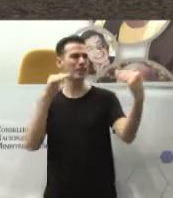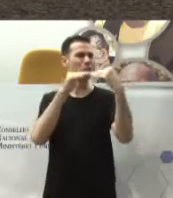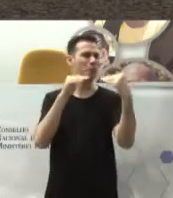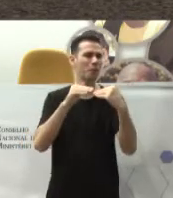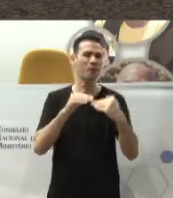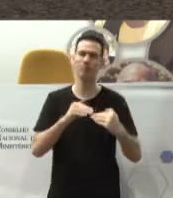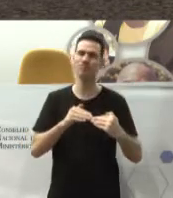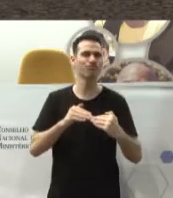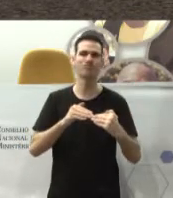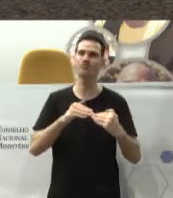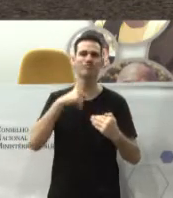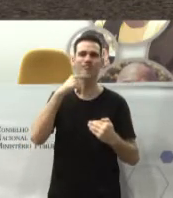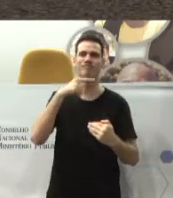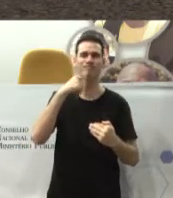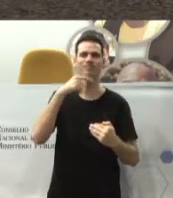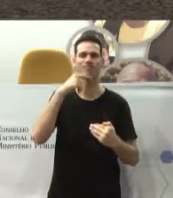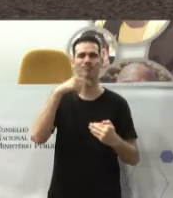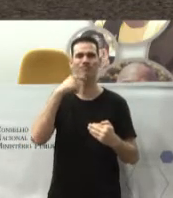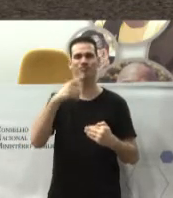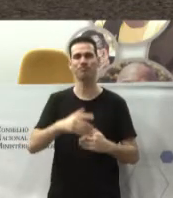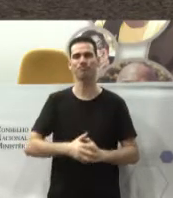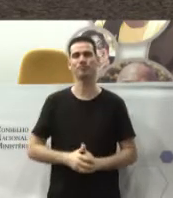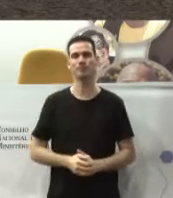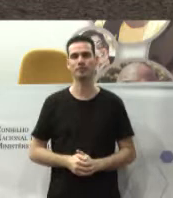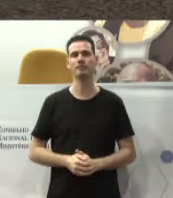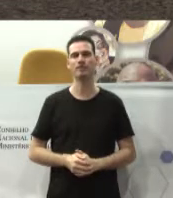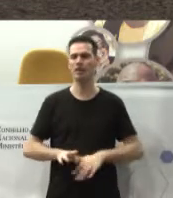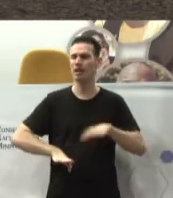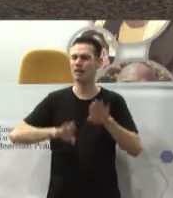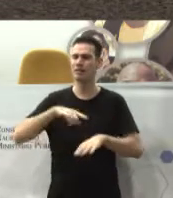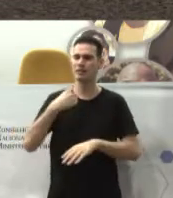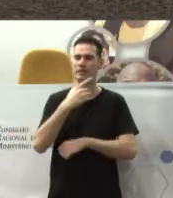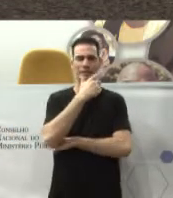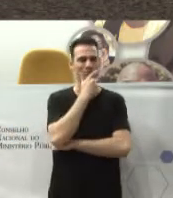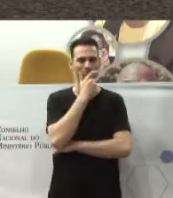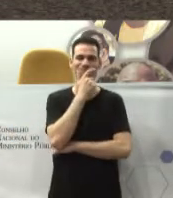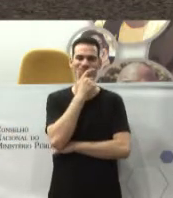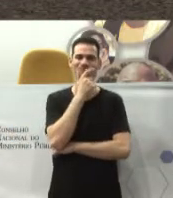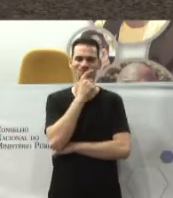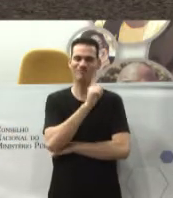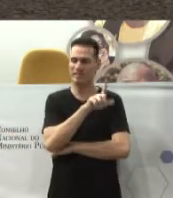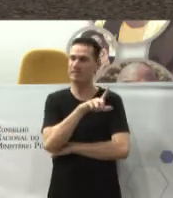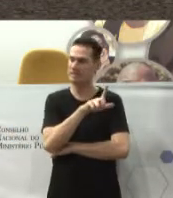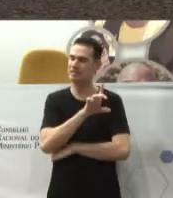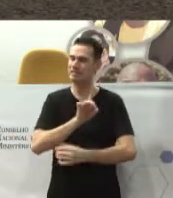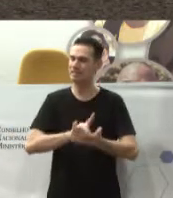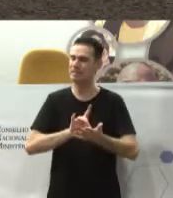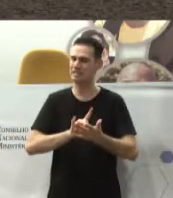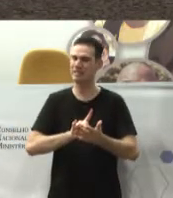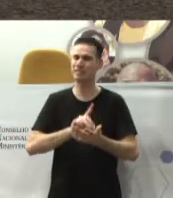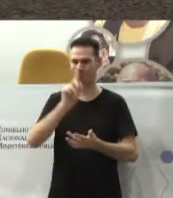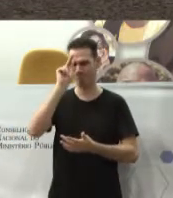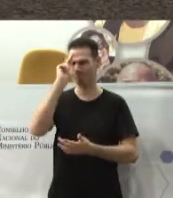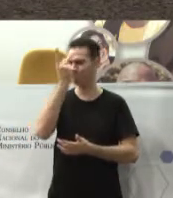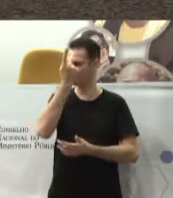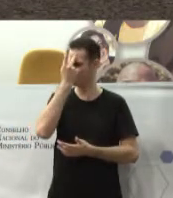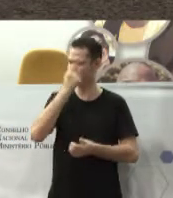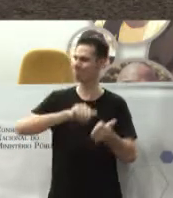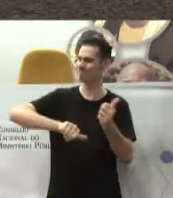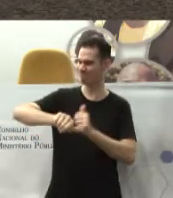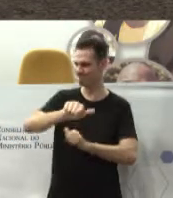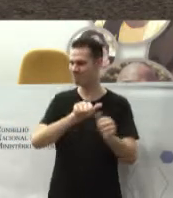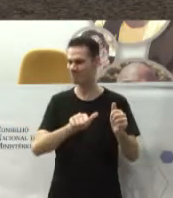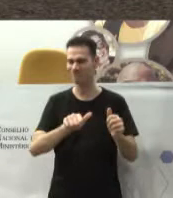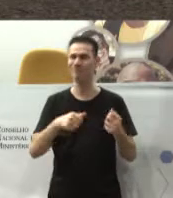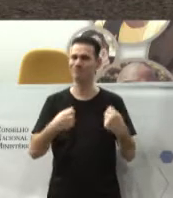gerando perplexidade ao gestor. A gente tem que reconhecer que isso ocorre e tem que reconhecer que precisamos melhorar esse padrão de integração, de